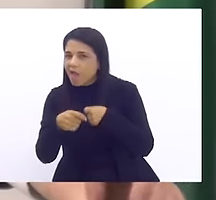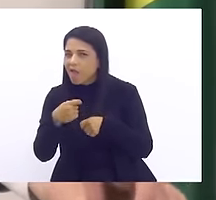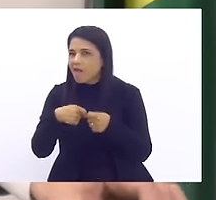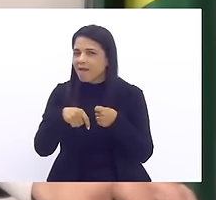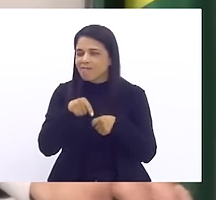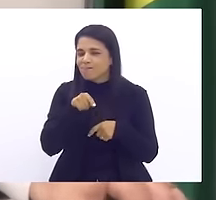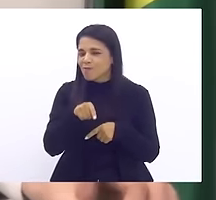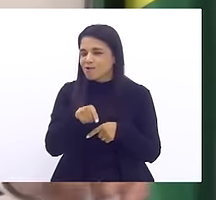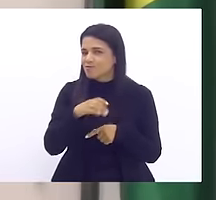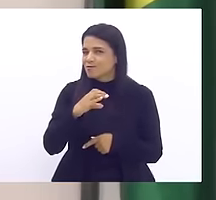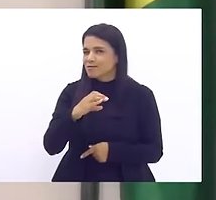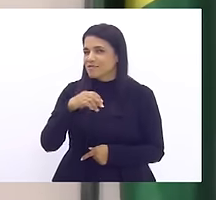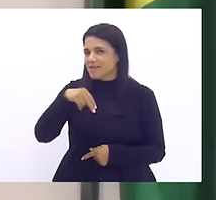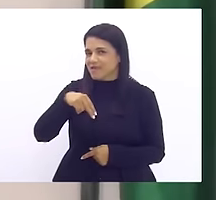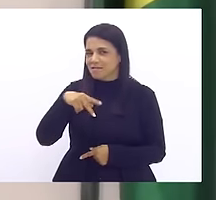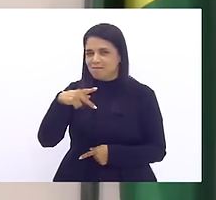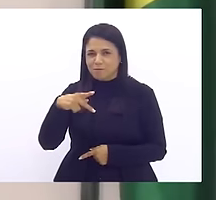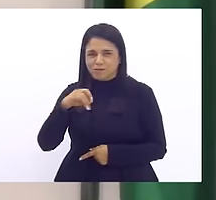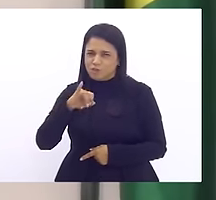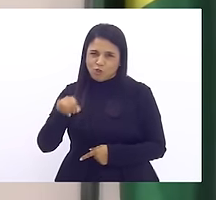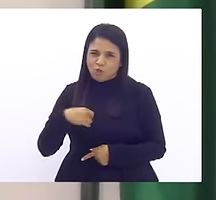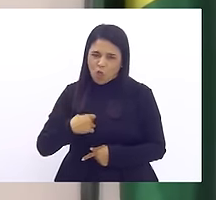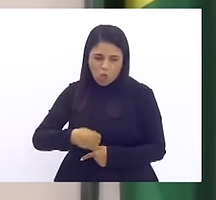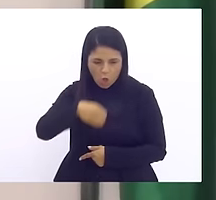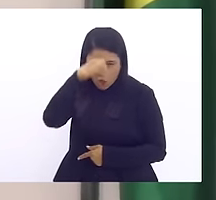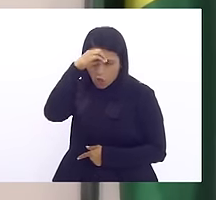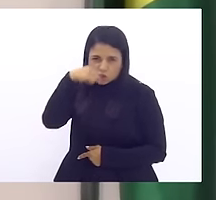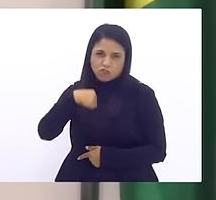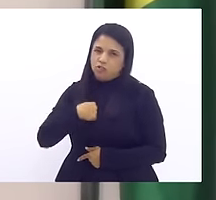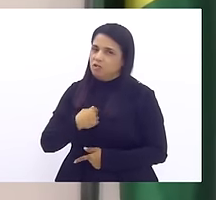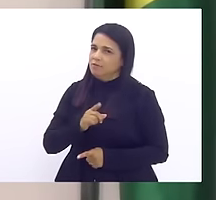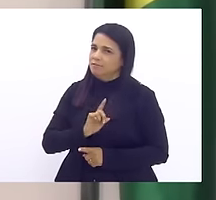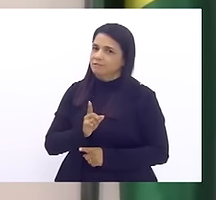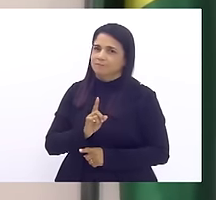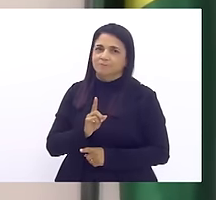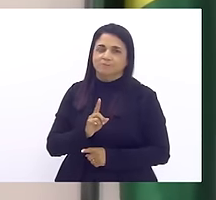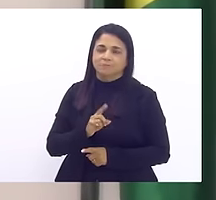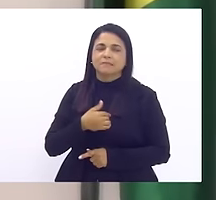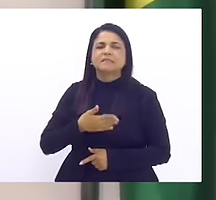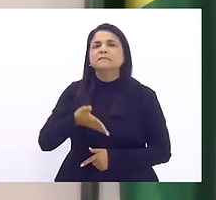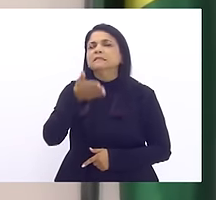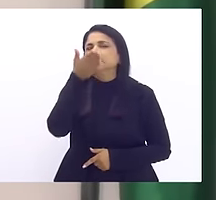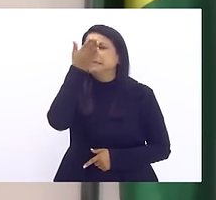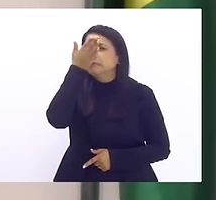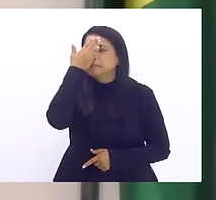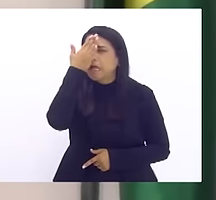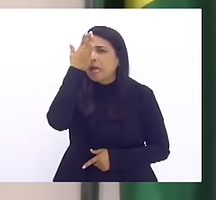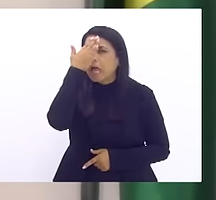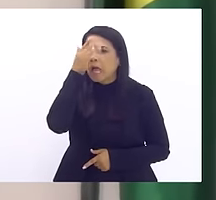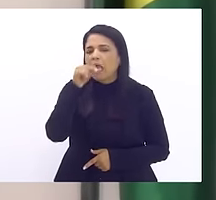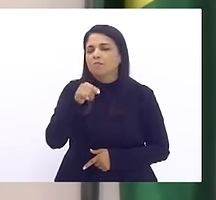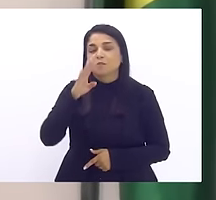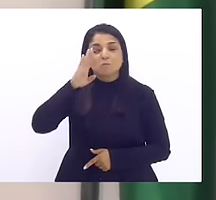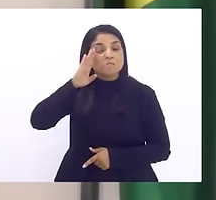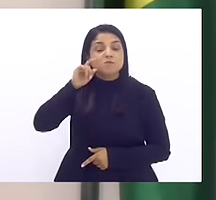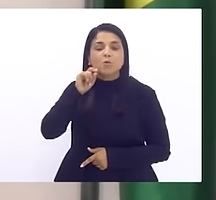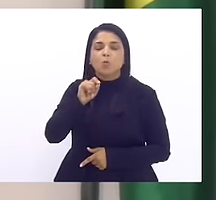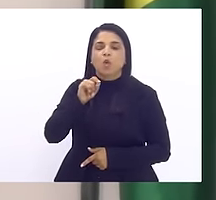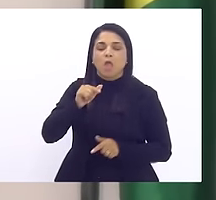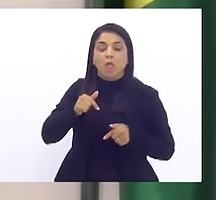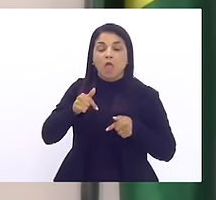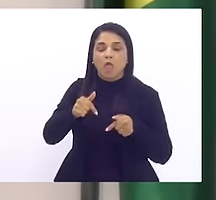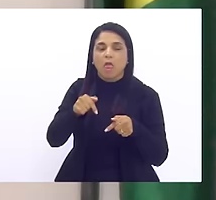aquele que tá ali no CNPJ não nós não somos idiotas a gente sabe muito bem que o negócio principal não é o que tá